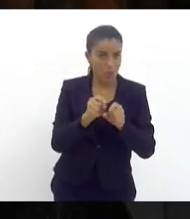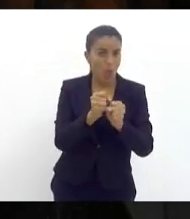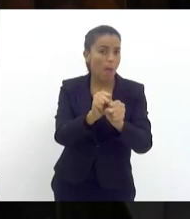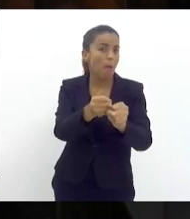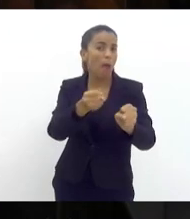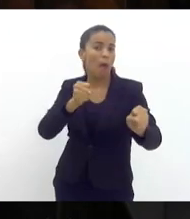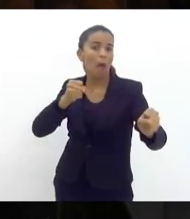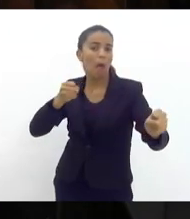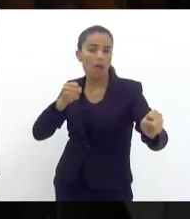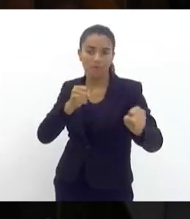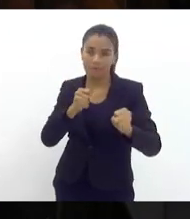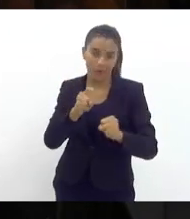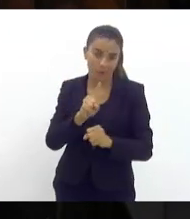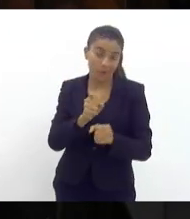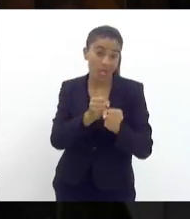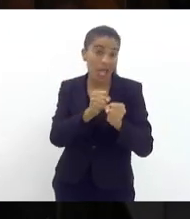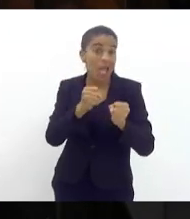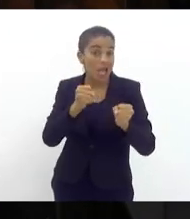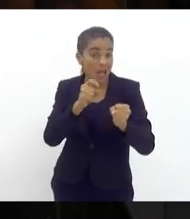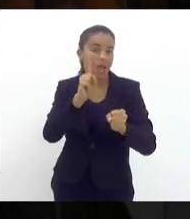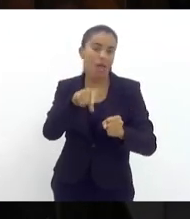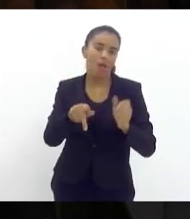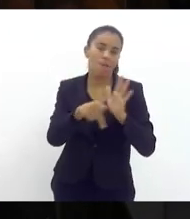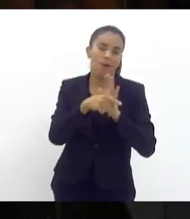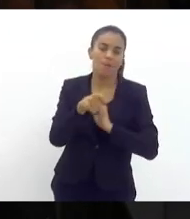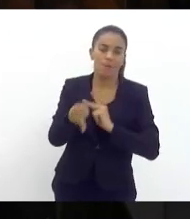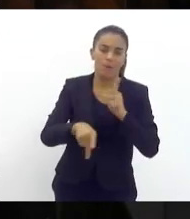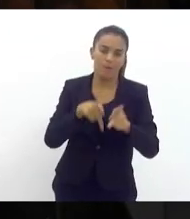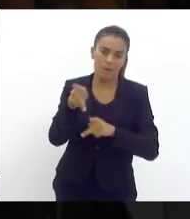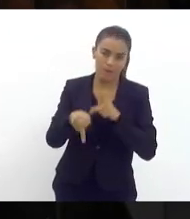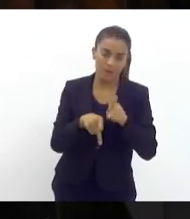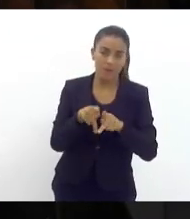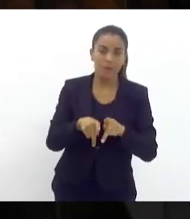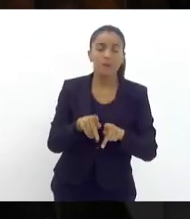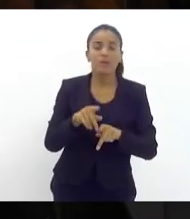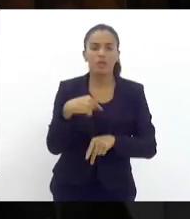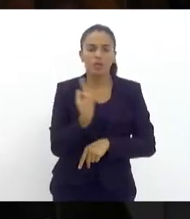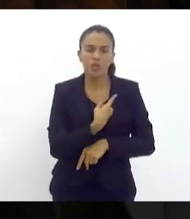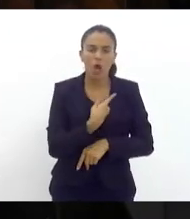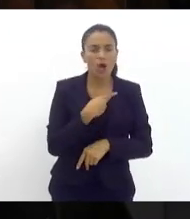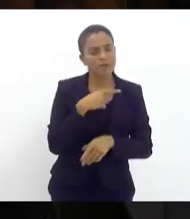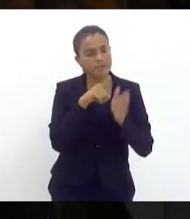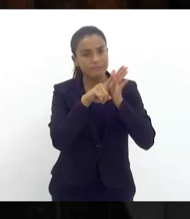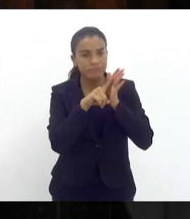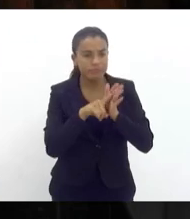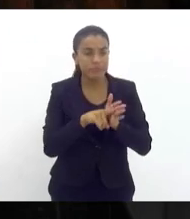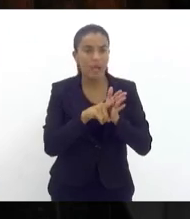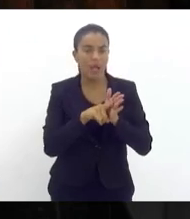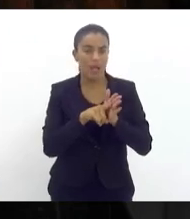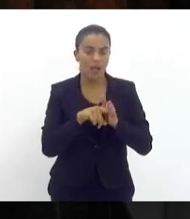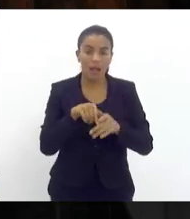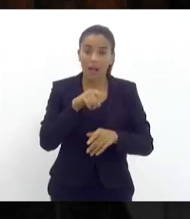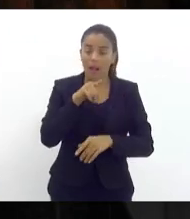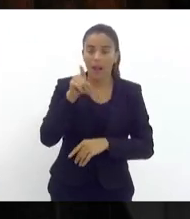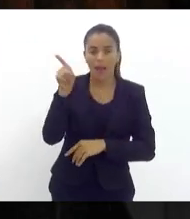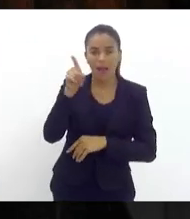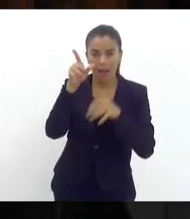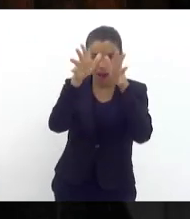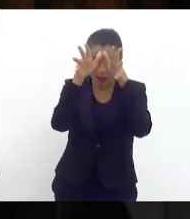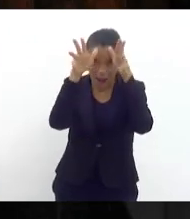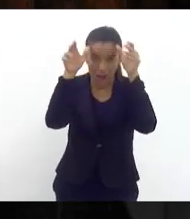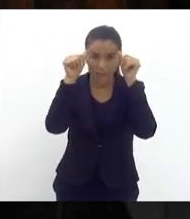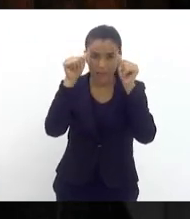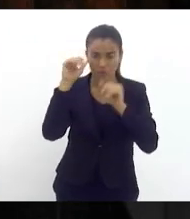grande a sua população a gente Verifica que se desmata na Amazônia